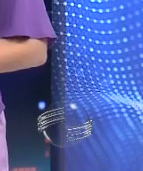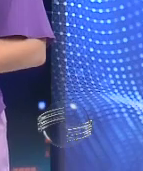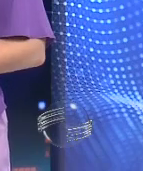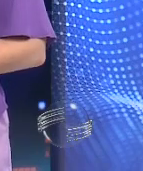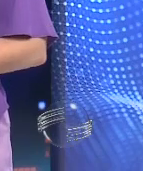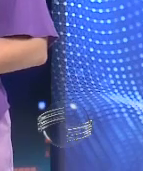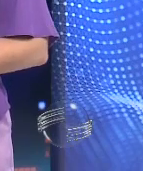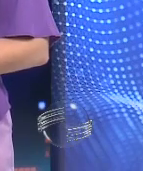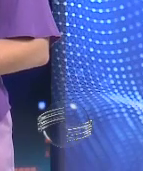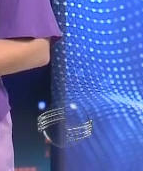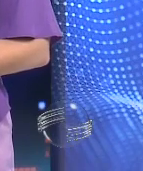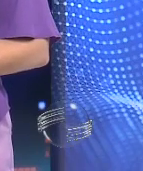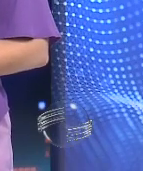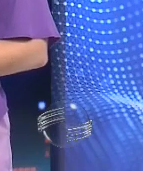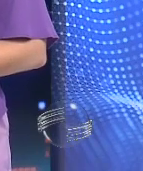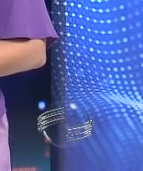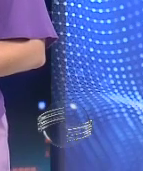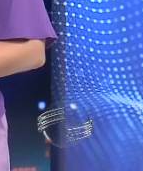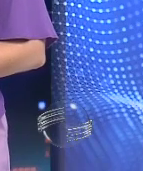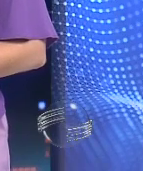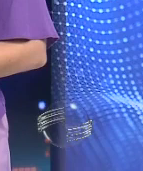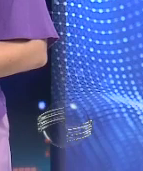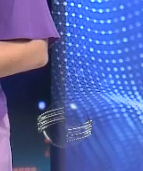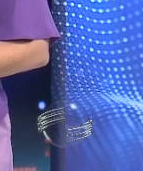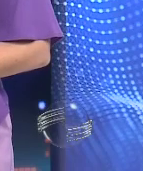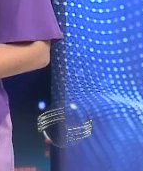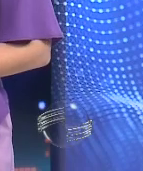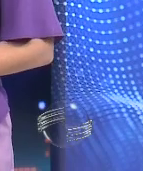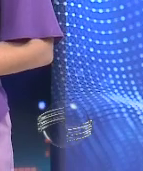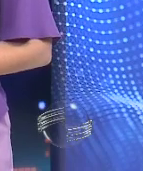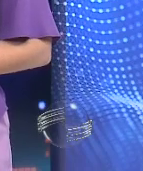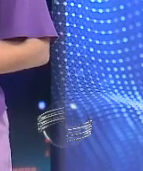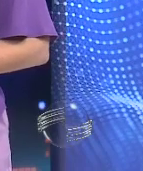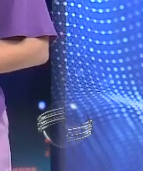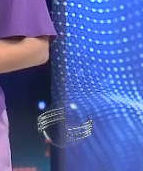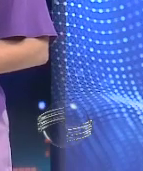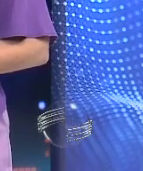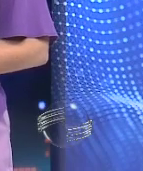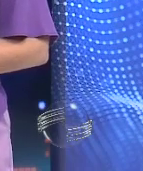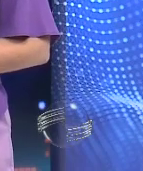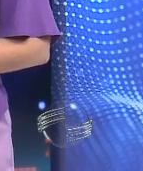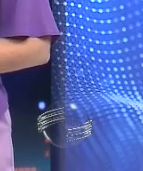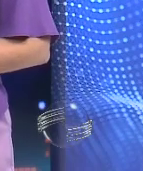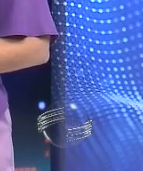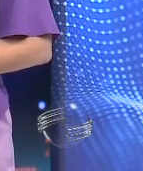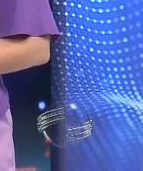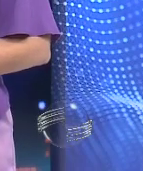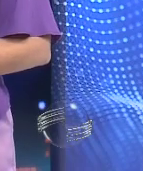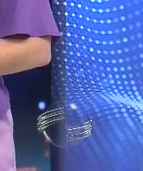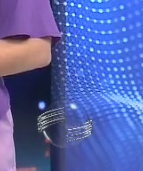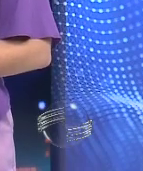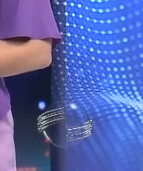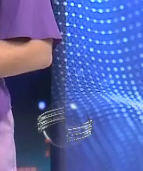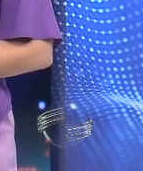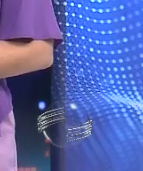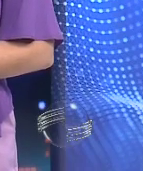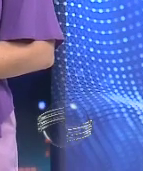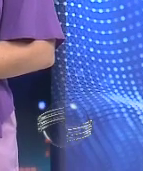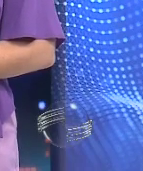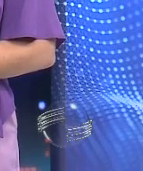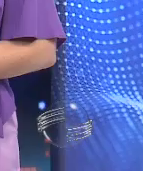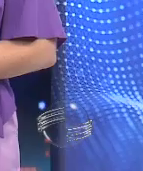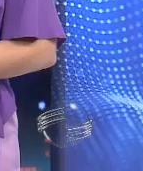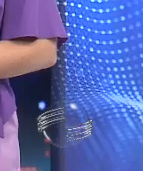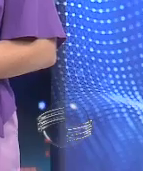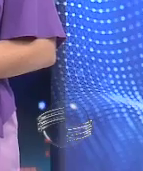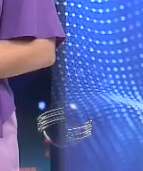compareçam as urnas no domingo para exercerem a sua cidadania o presidente lembra ainda que é proibido levar o celular para o